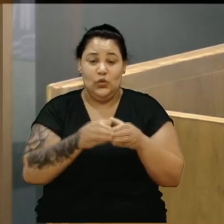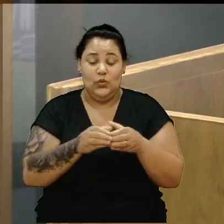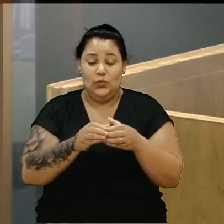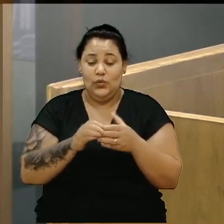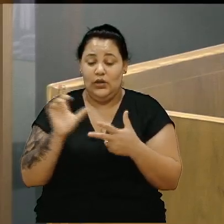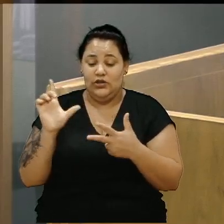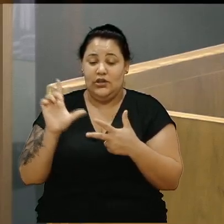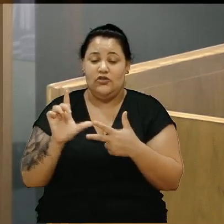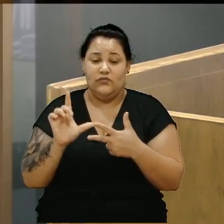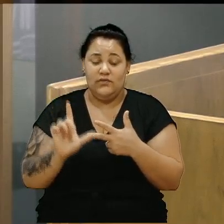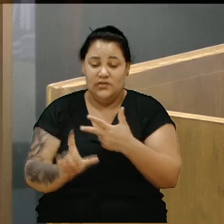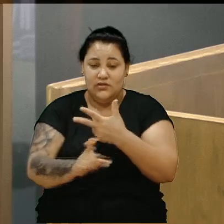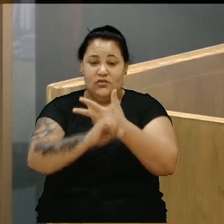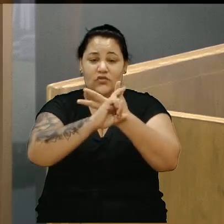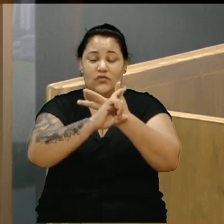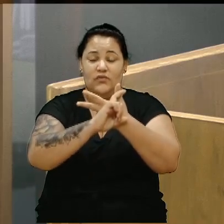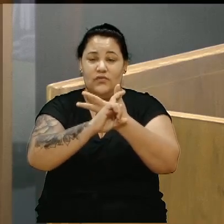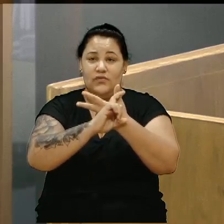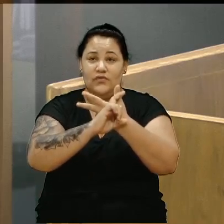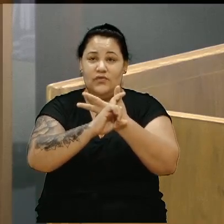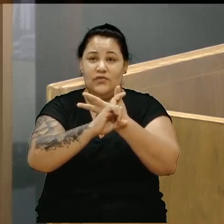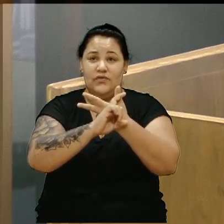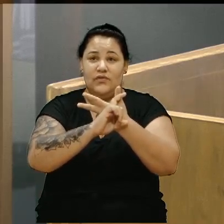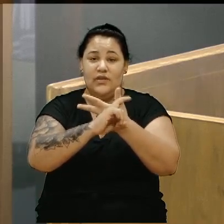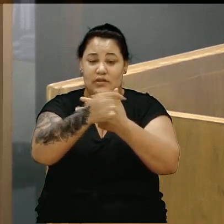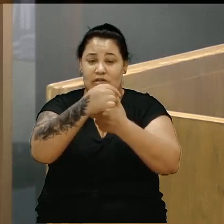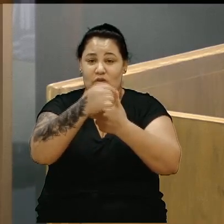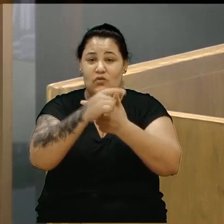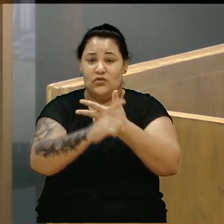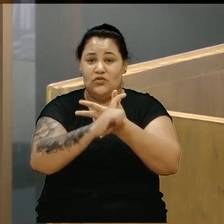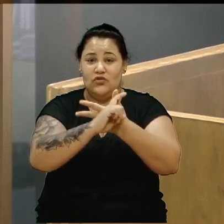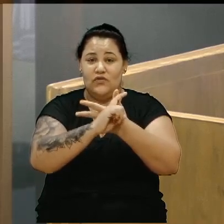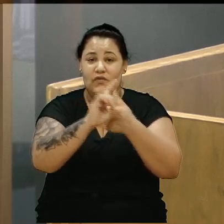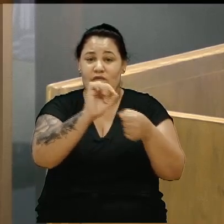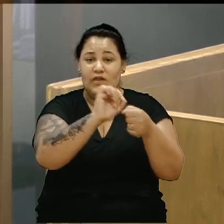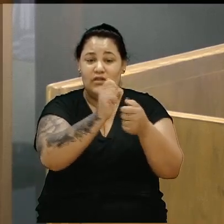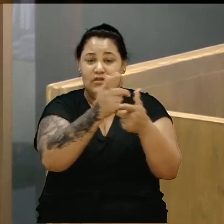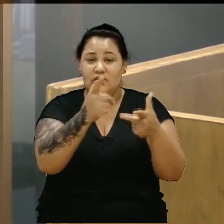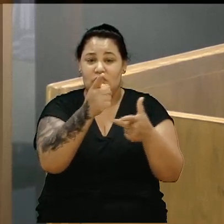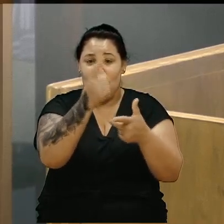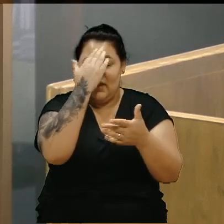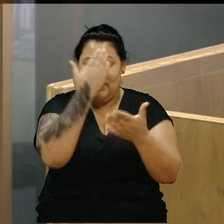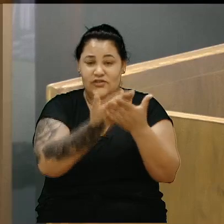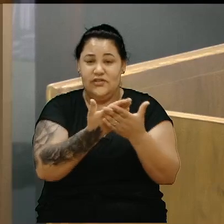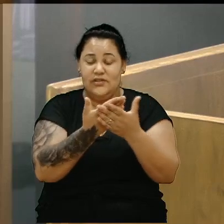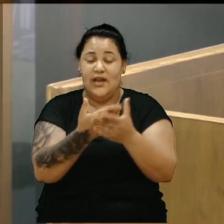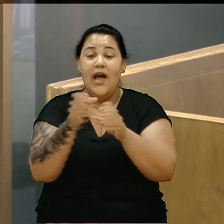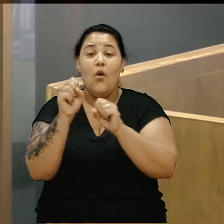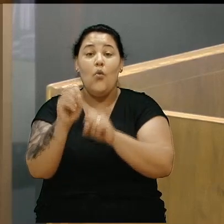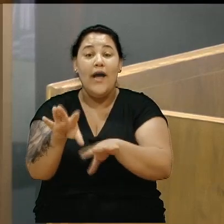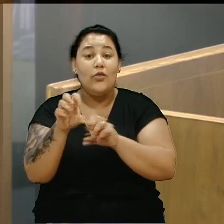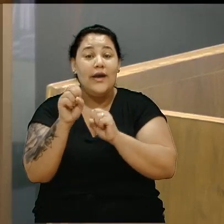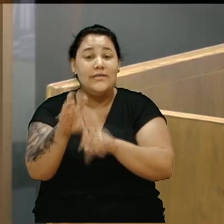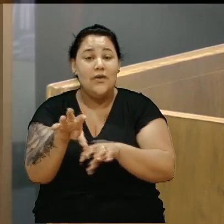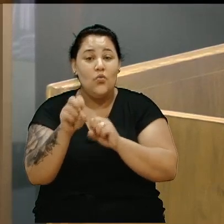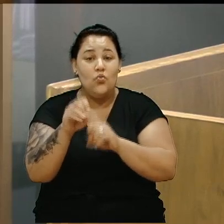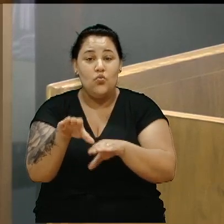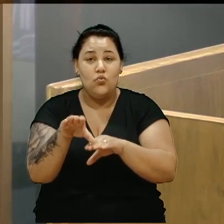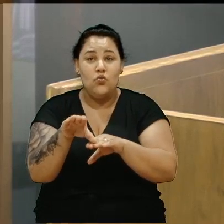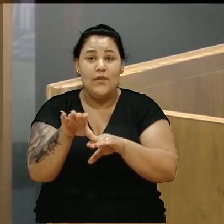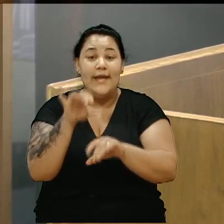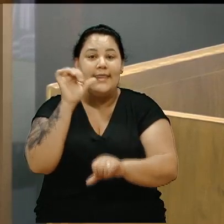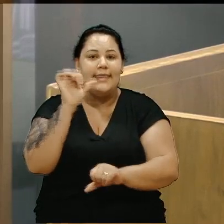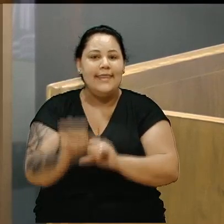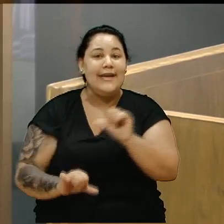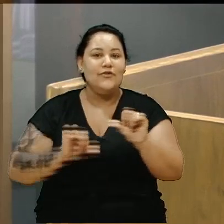que te propicia, literalmente, fazer coisas que tu acredita. E a educação, a educação, ela transforma.